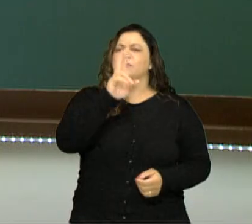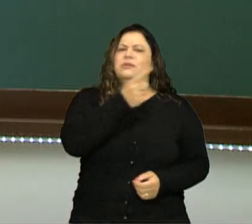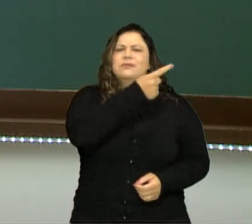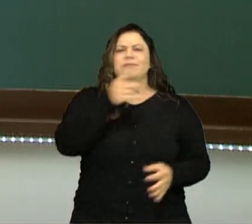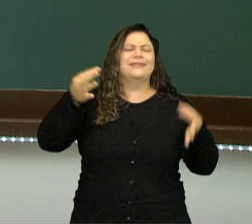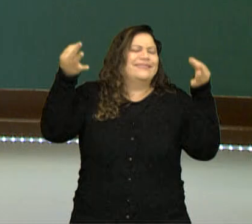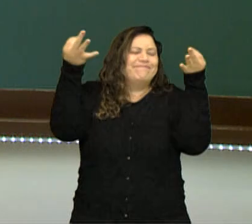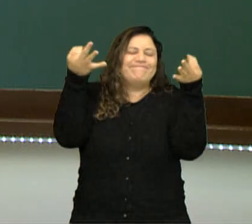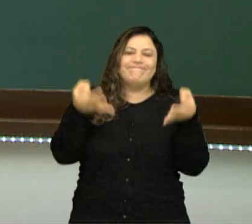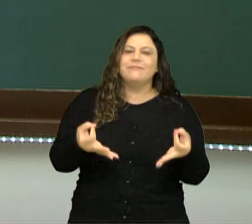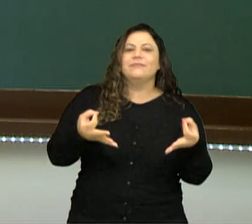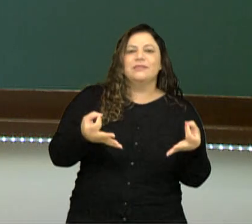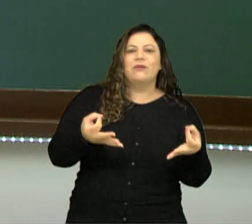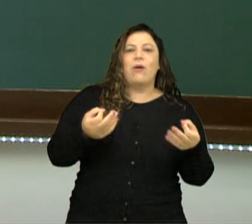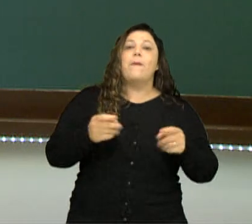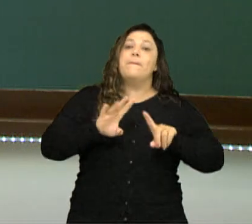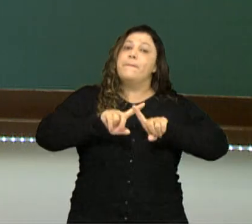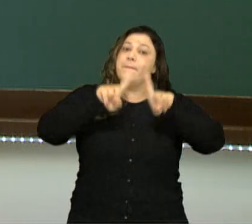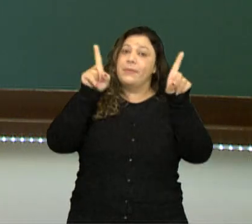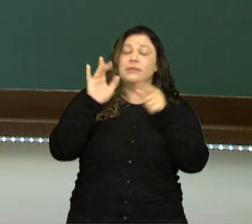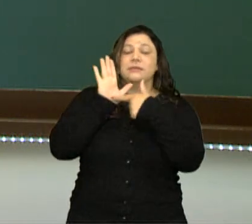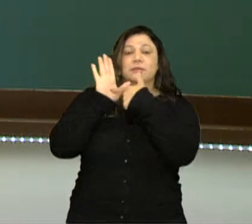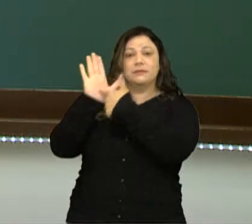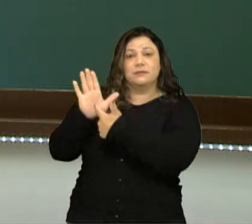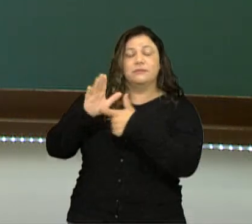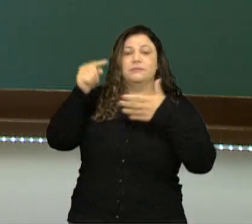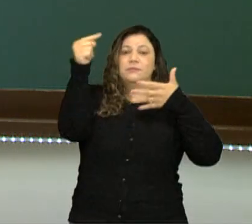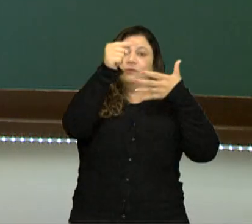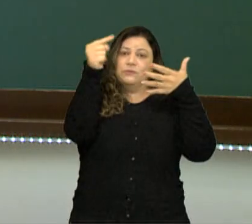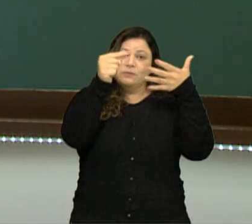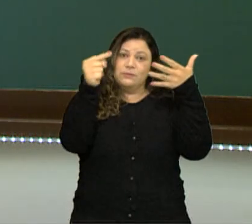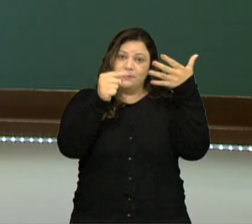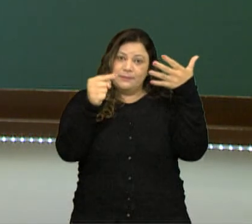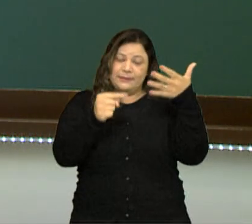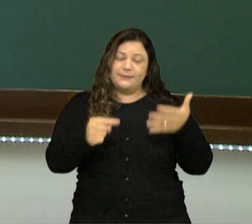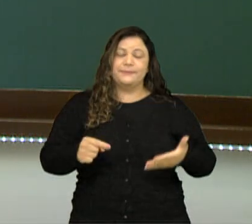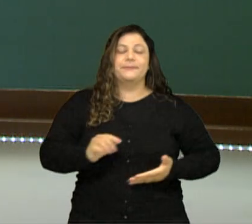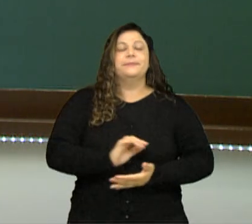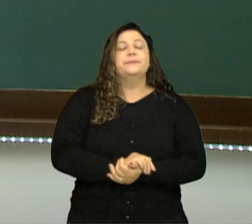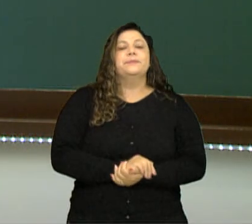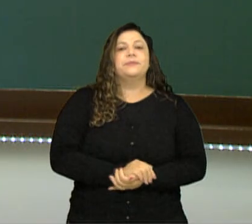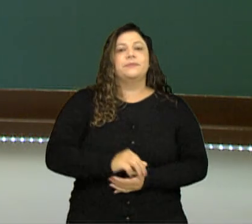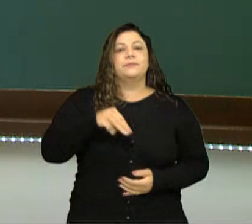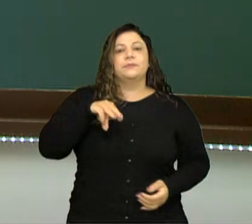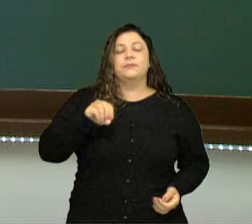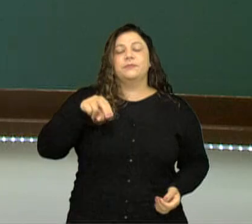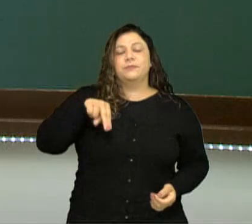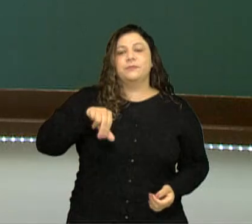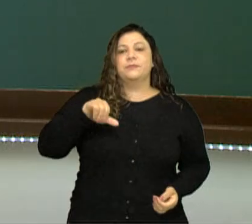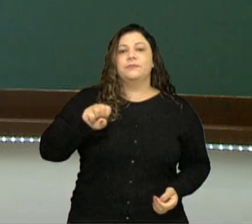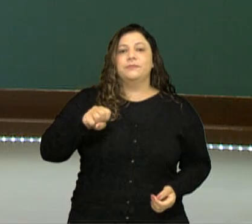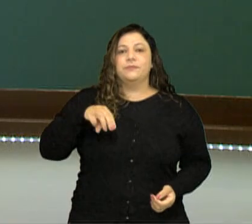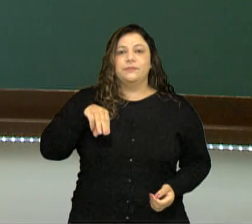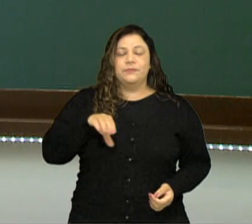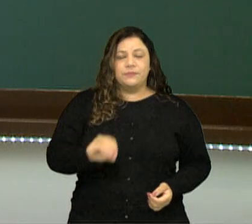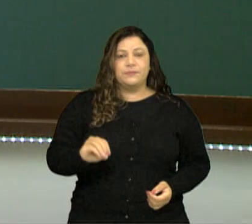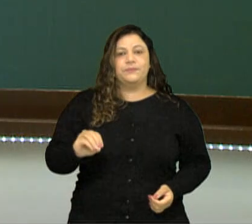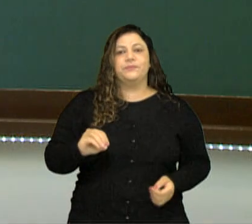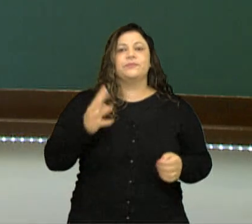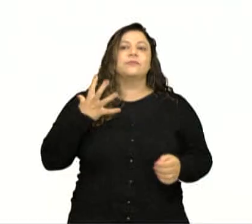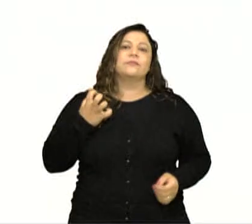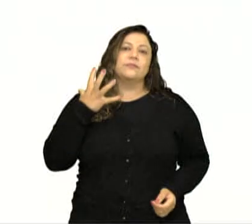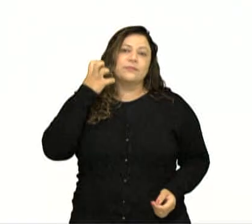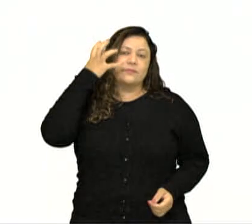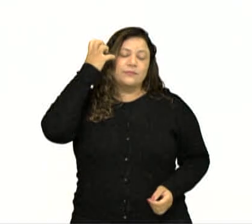aqui, mas é legal que ela apresente ali os elementos centrais. O monismo de Spinoza consiste no fato de